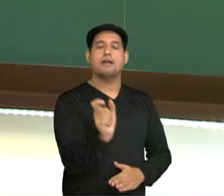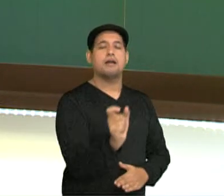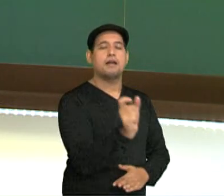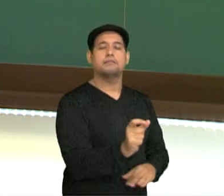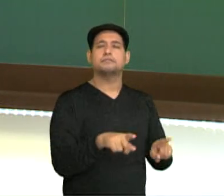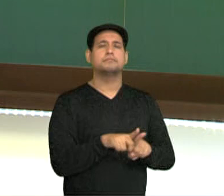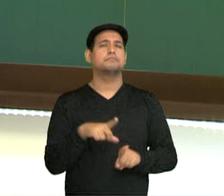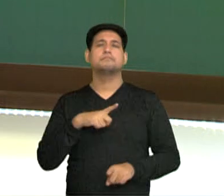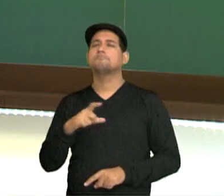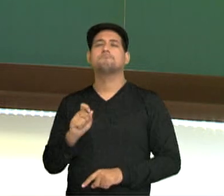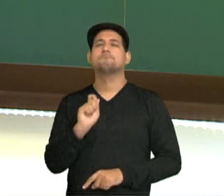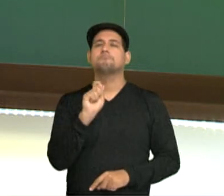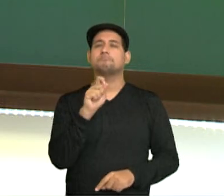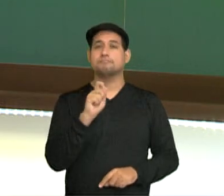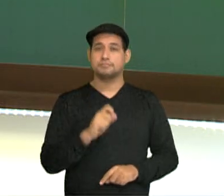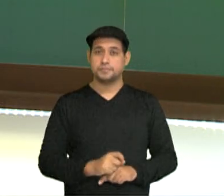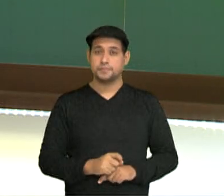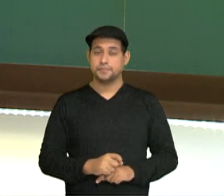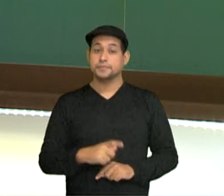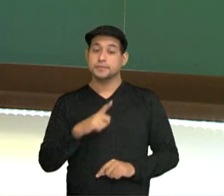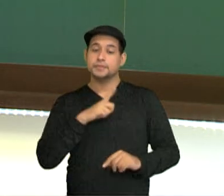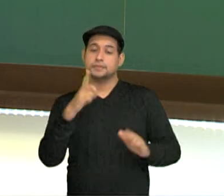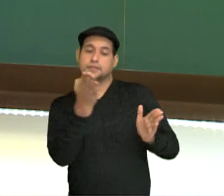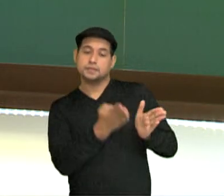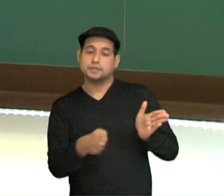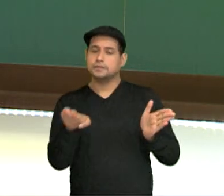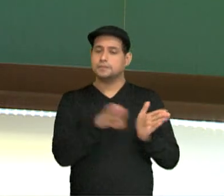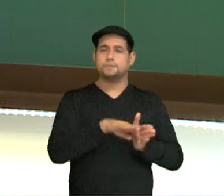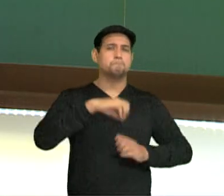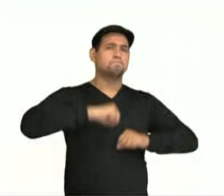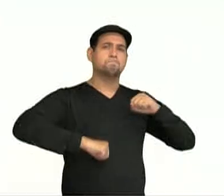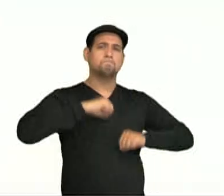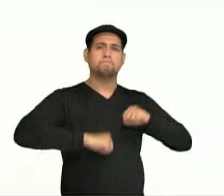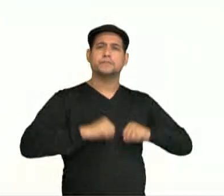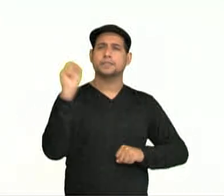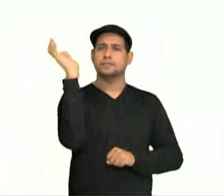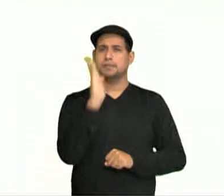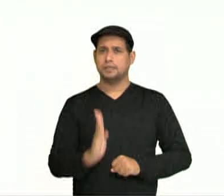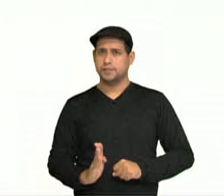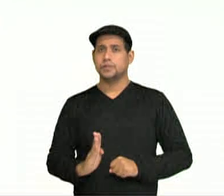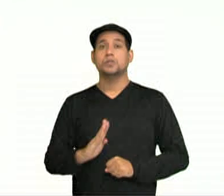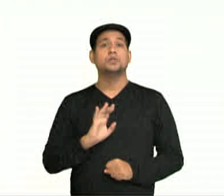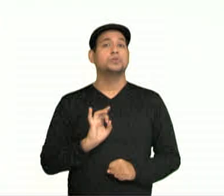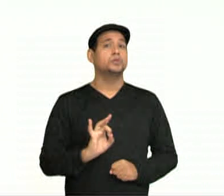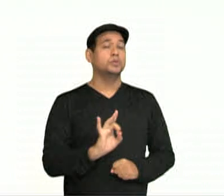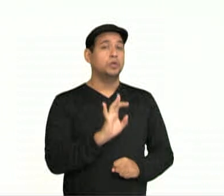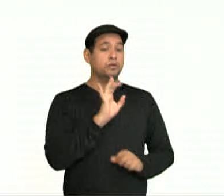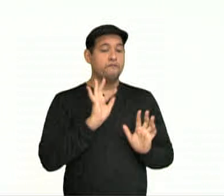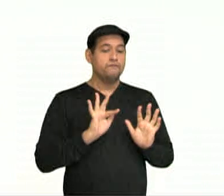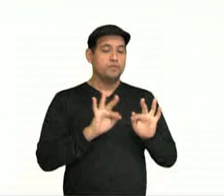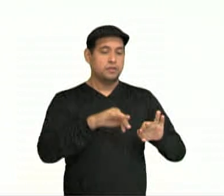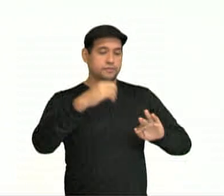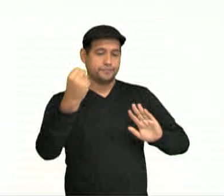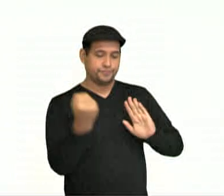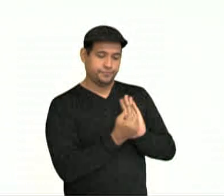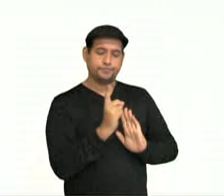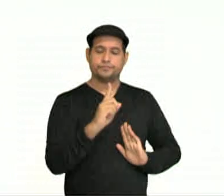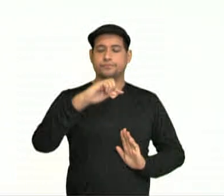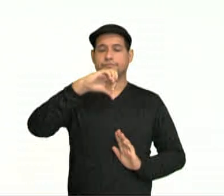históricas que influenciaram a chegada da indústria no Brasil? Contudo, foi somente no final do século XIX